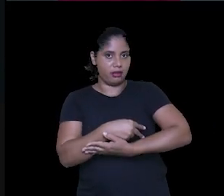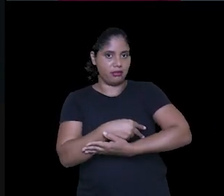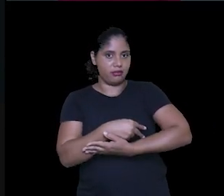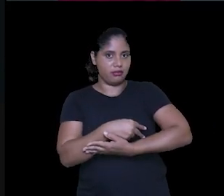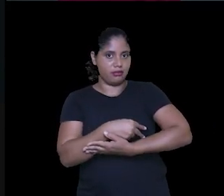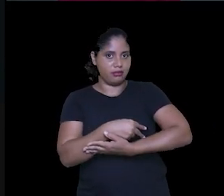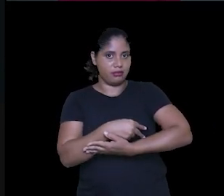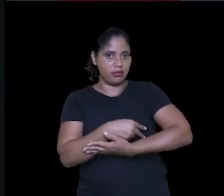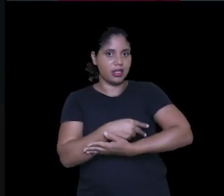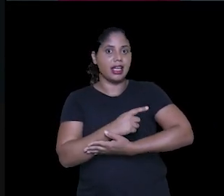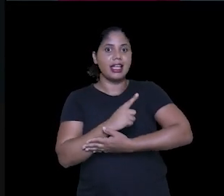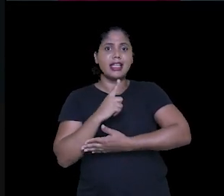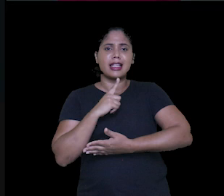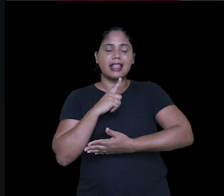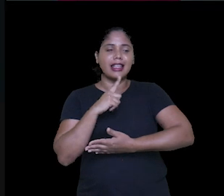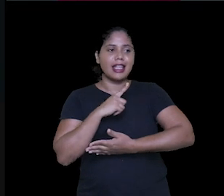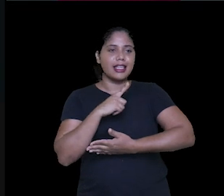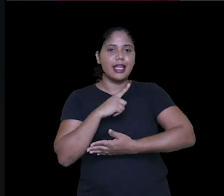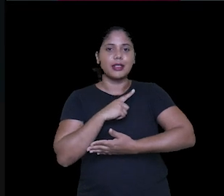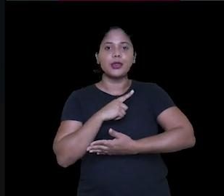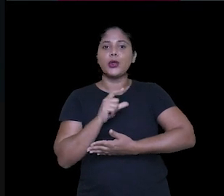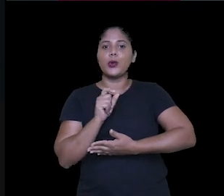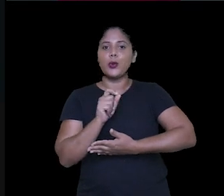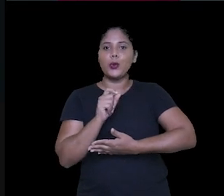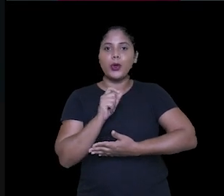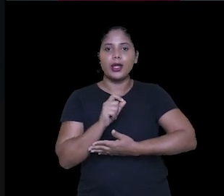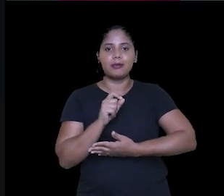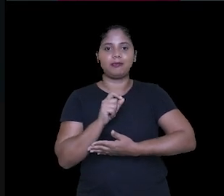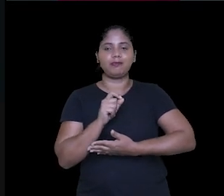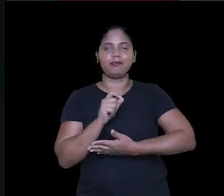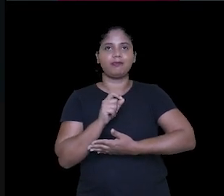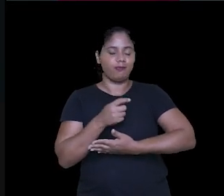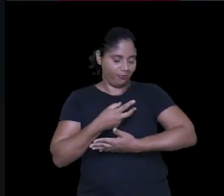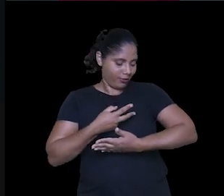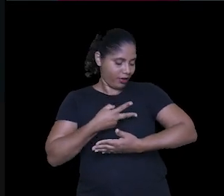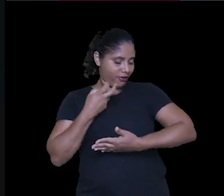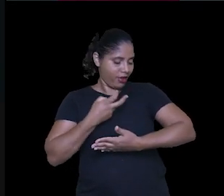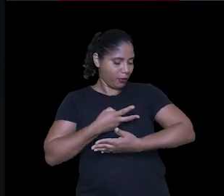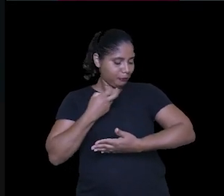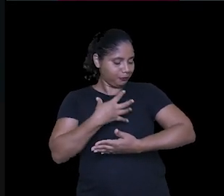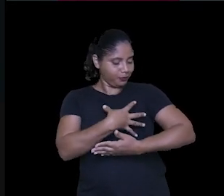é ideal para a prevenção de complicações relacionadas à amamentação.